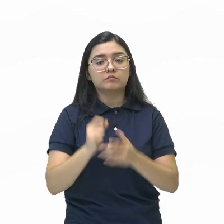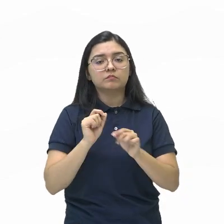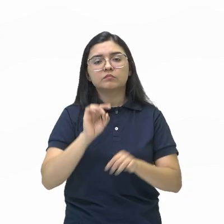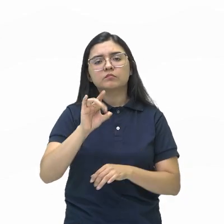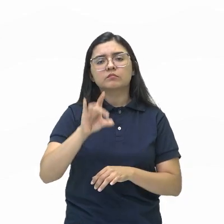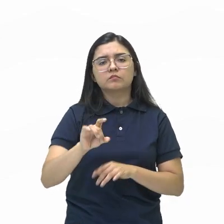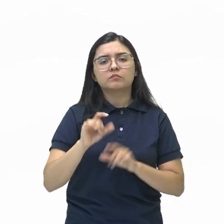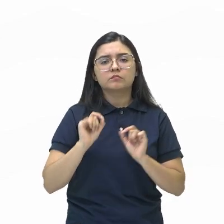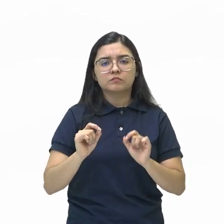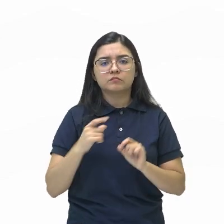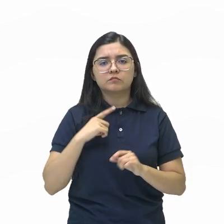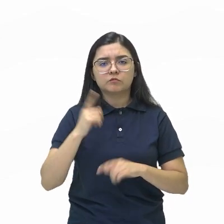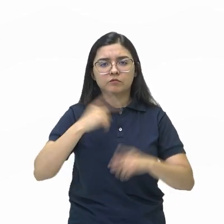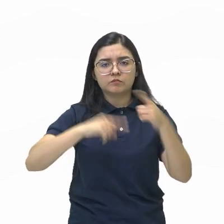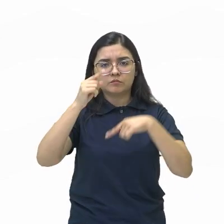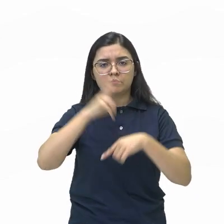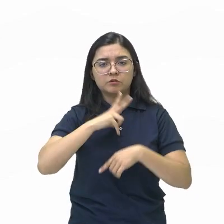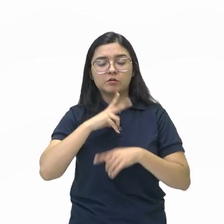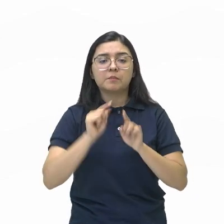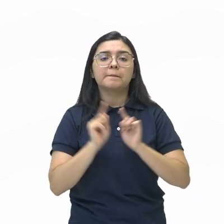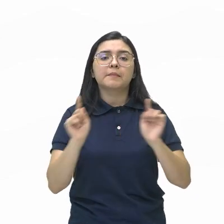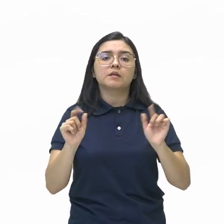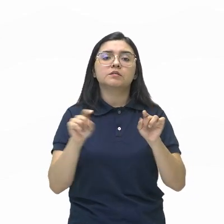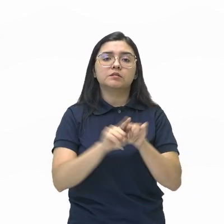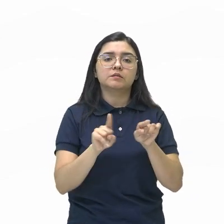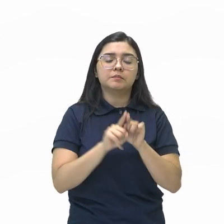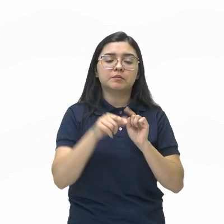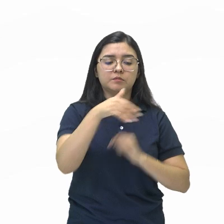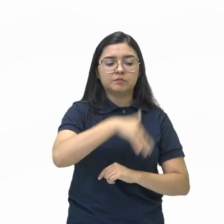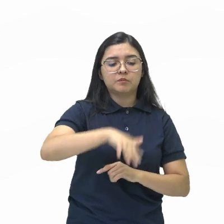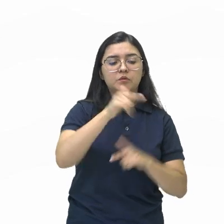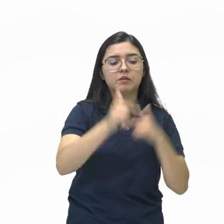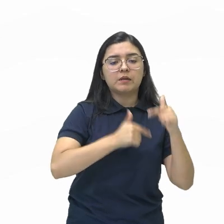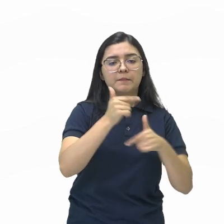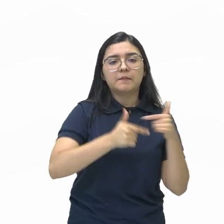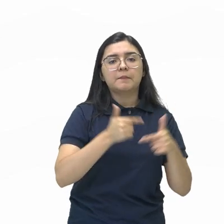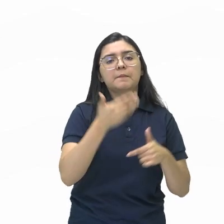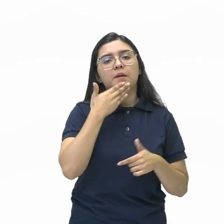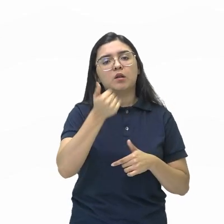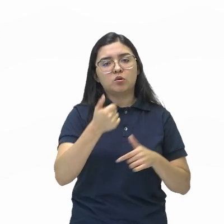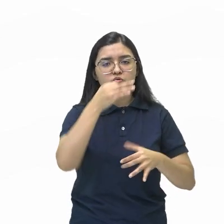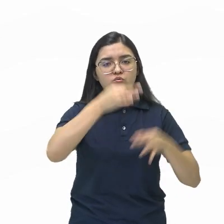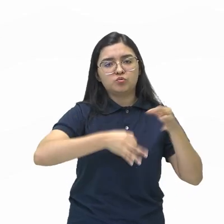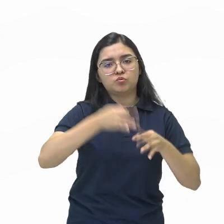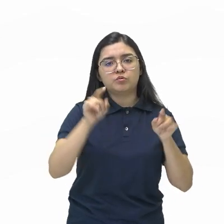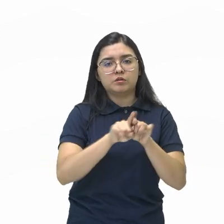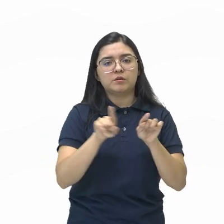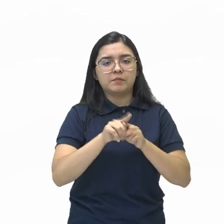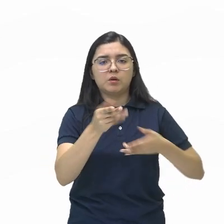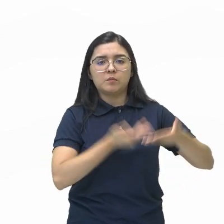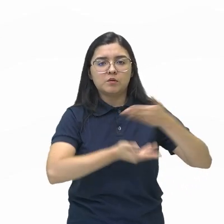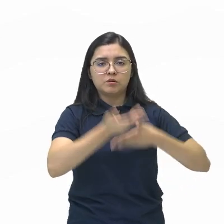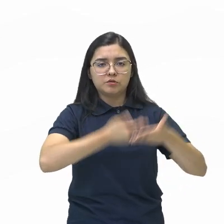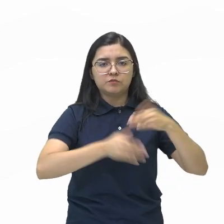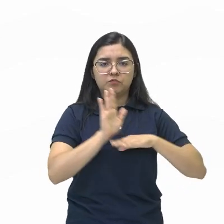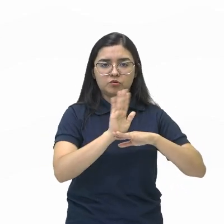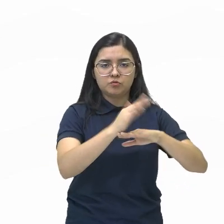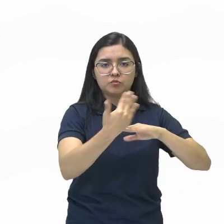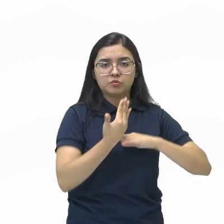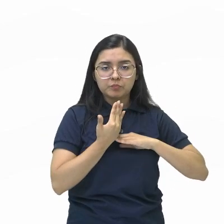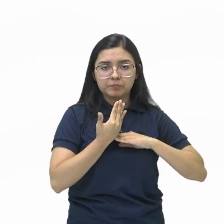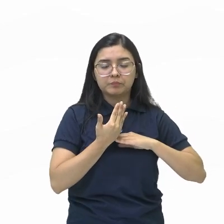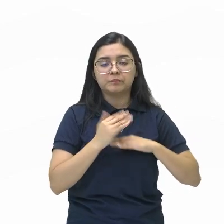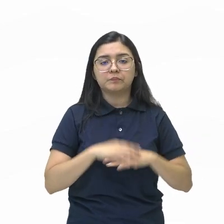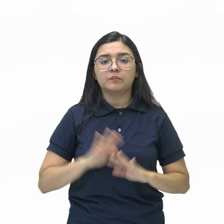não apenas para o seu sucesso pessoal, mas para um ambiente de trabalho mais justo e colaborativo.